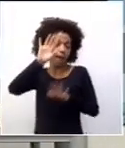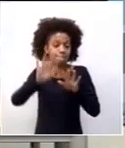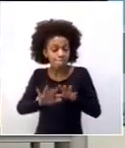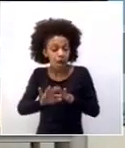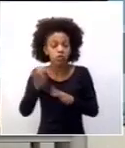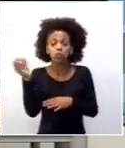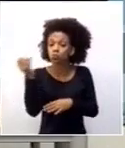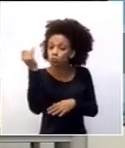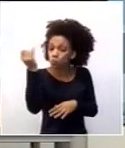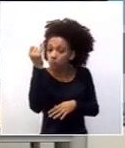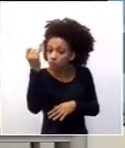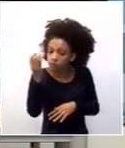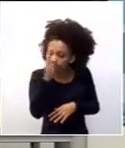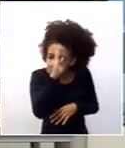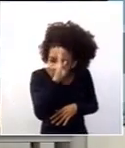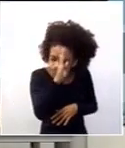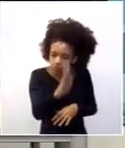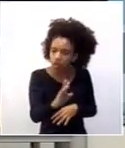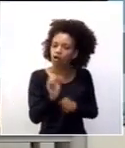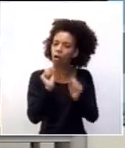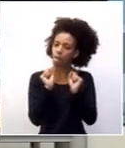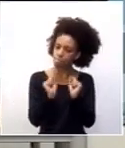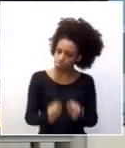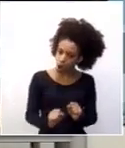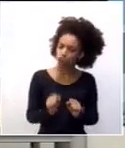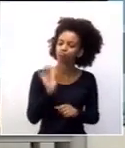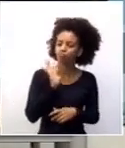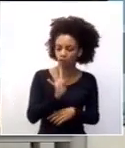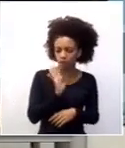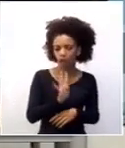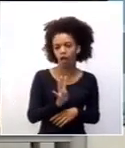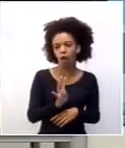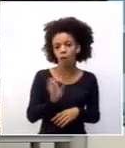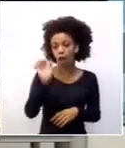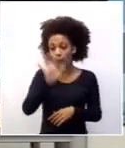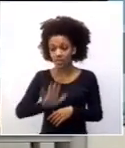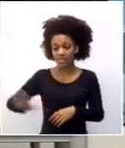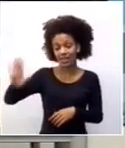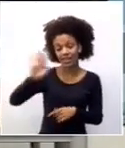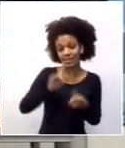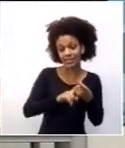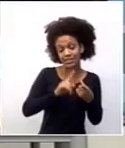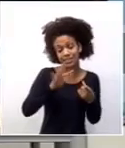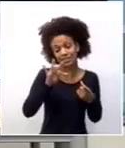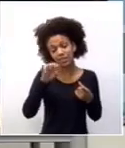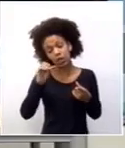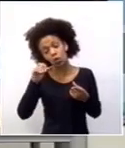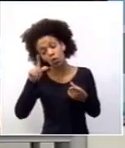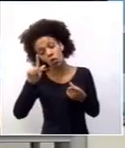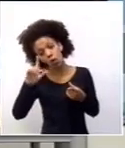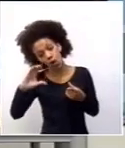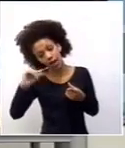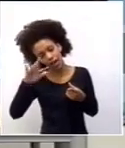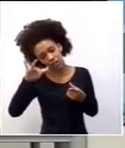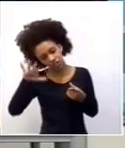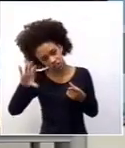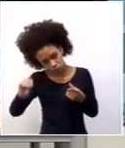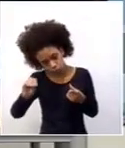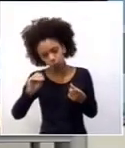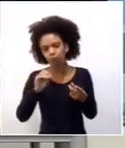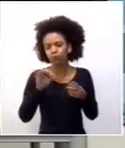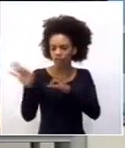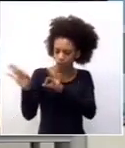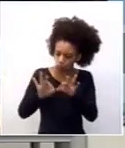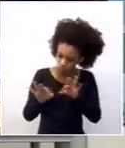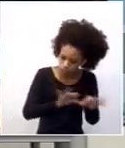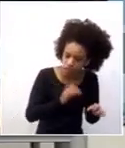aqui, fundamentais, que a gente pode levar e que é legal o Estado teocrático, a importância desse Estado teocrático na organização,